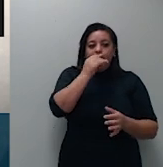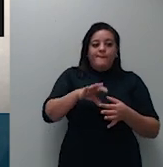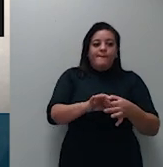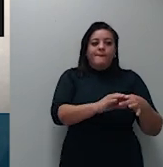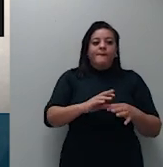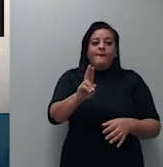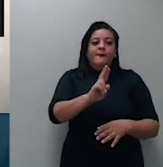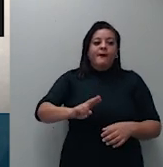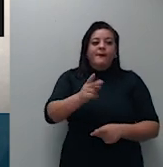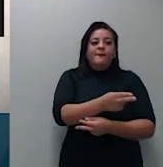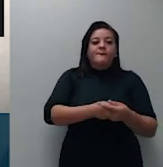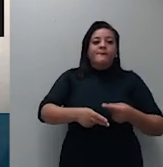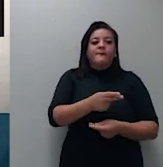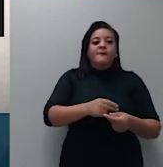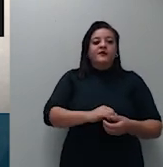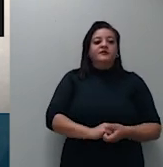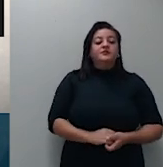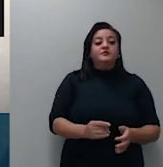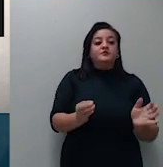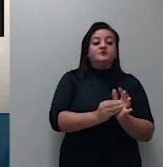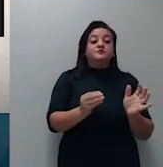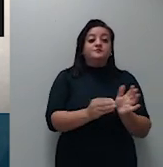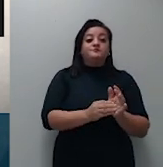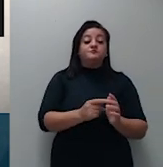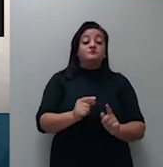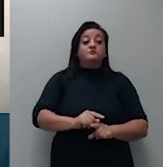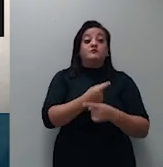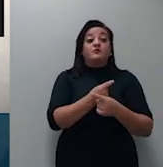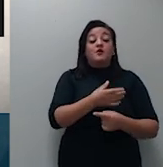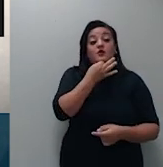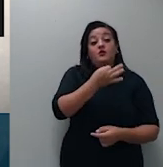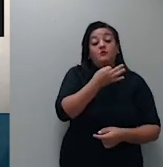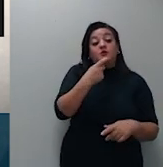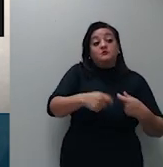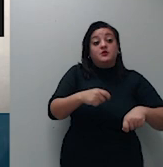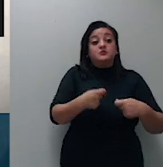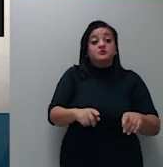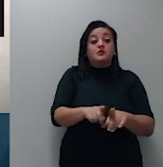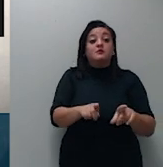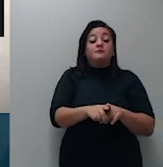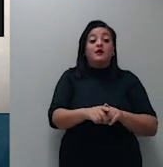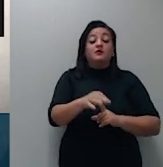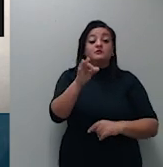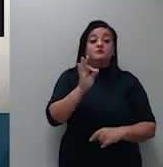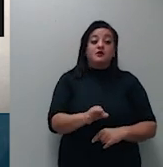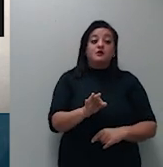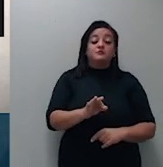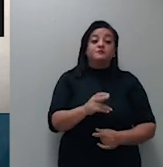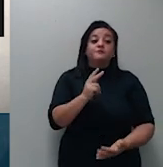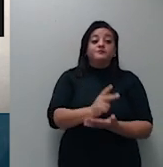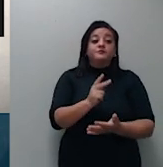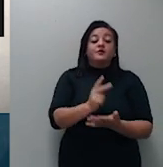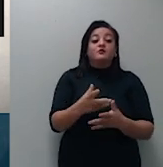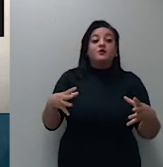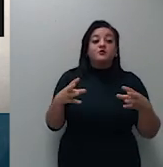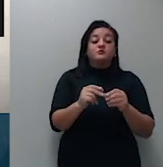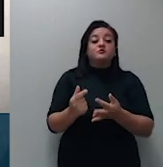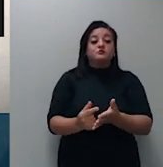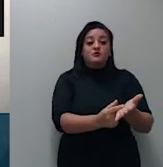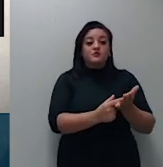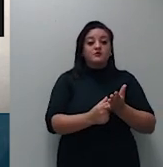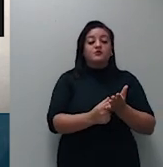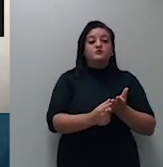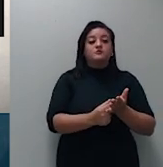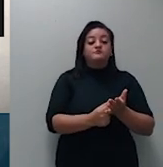ligado ao uso comercial ausência de combate argumento necessários para manter a